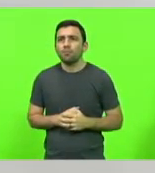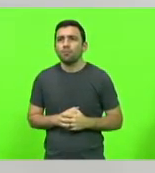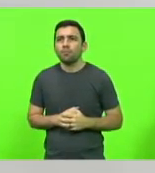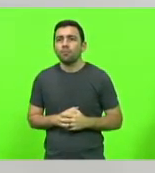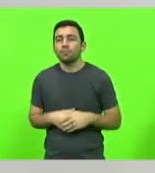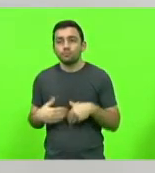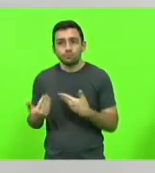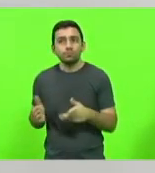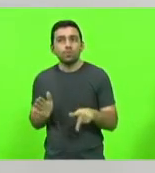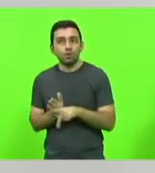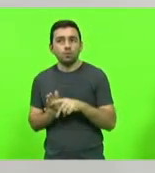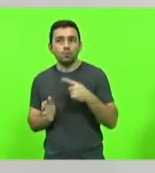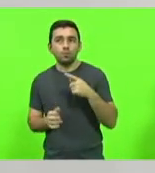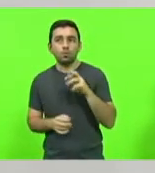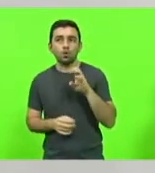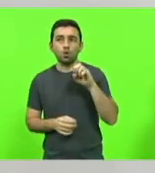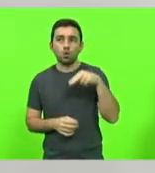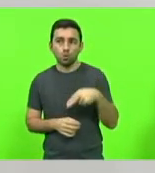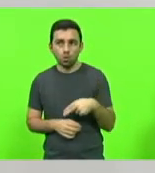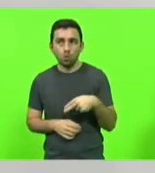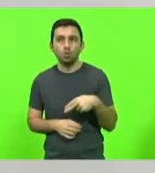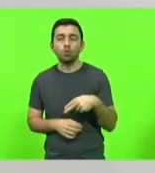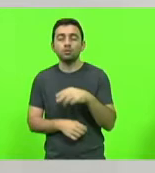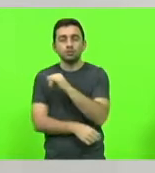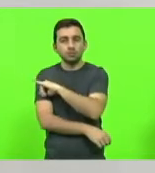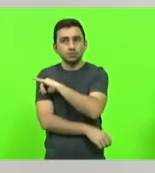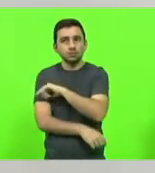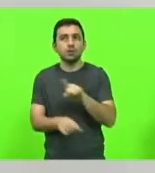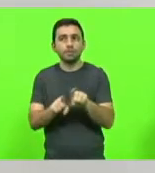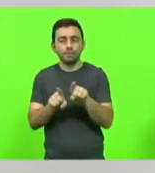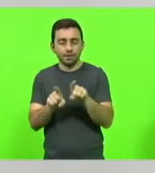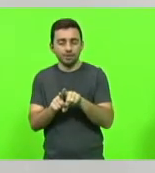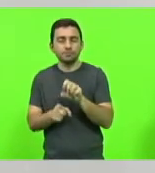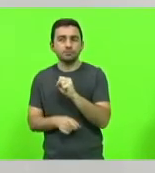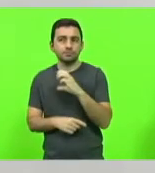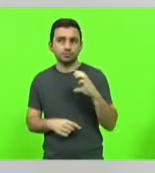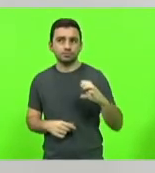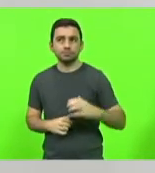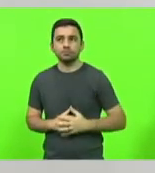PROCON Carioca e o PROCON de Santa Catarina fez teste nos hambúrgueres também.